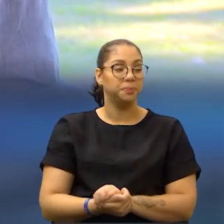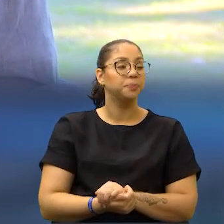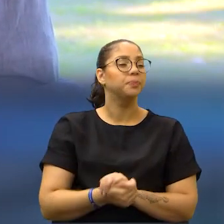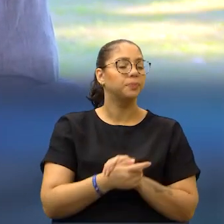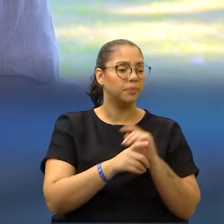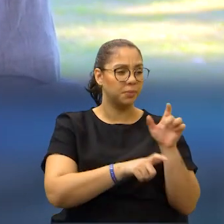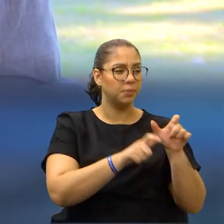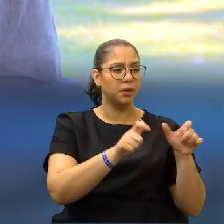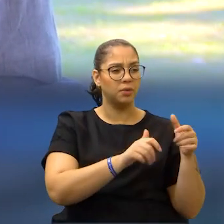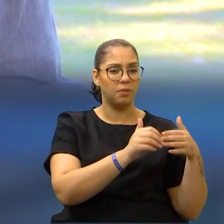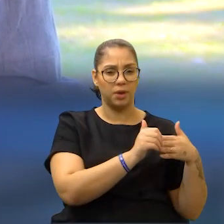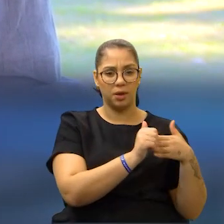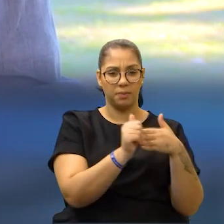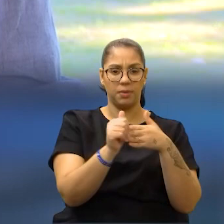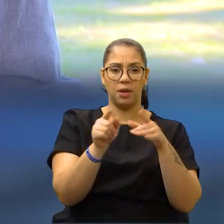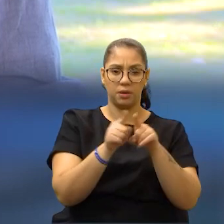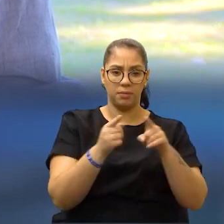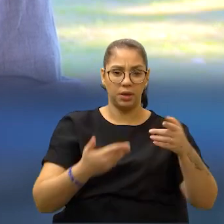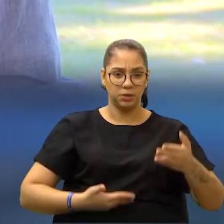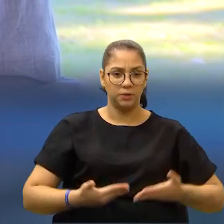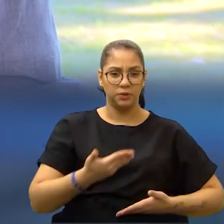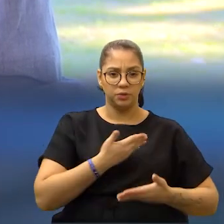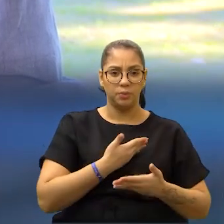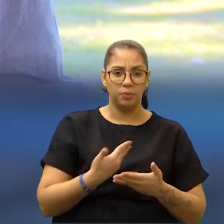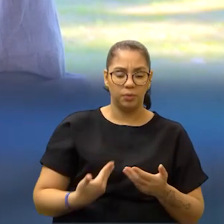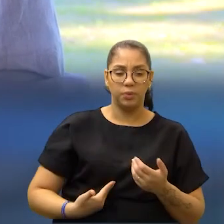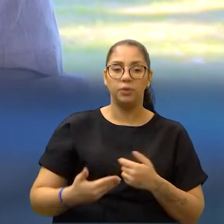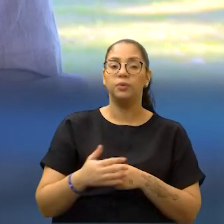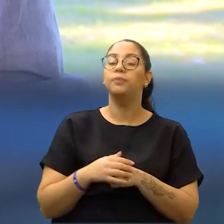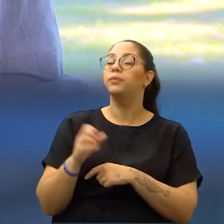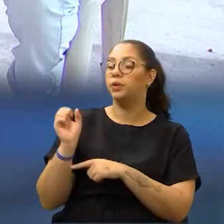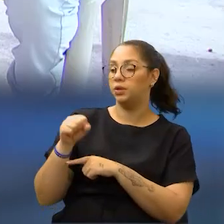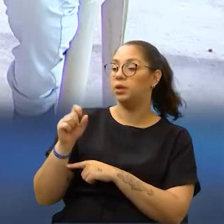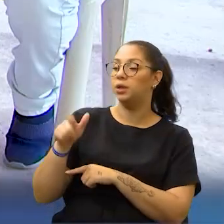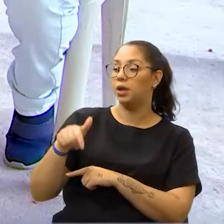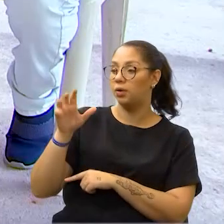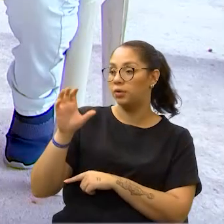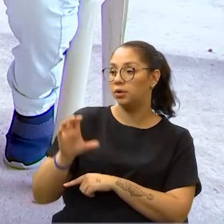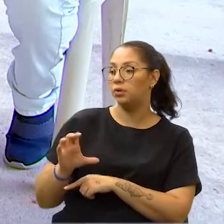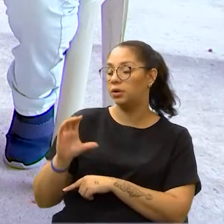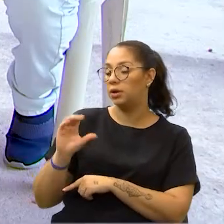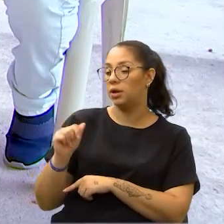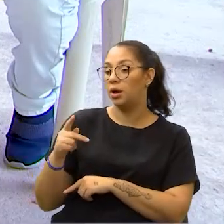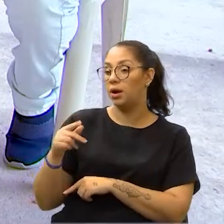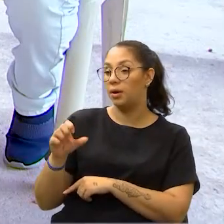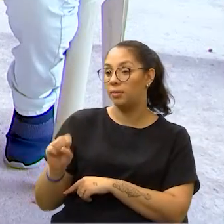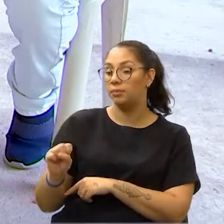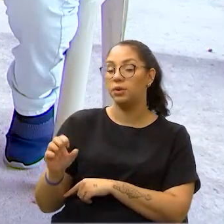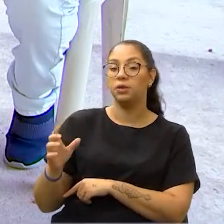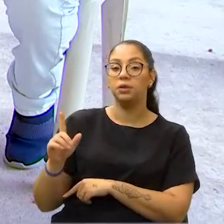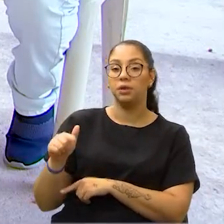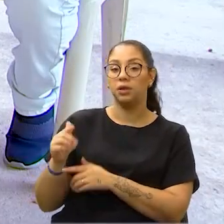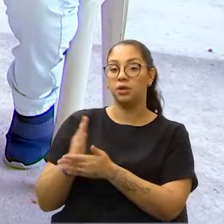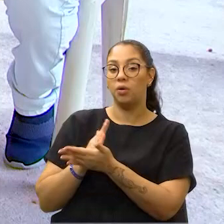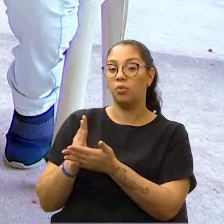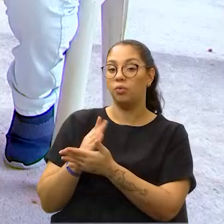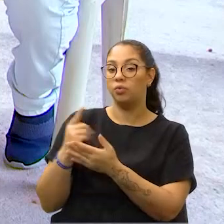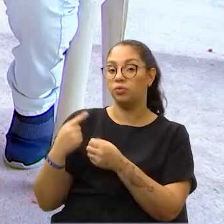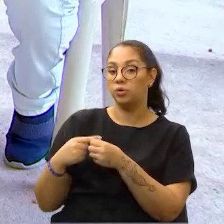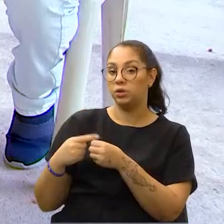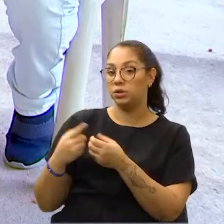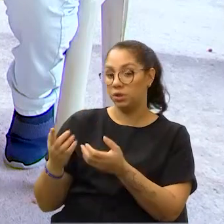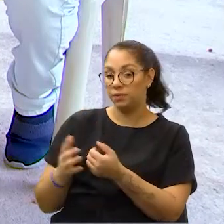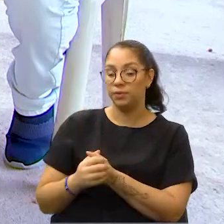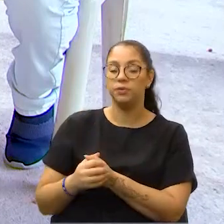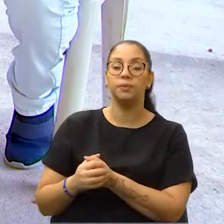conosco. Essas pessoas também elas são encaminhadas pelo serviço público? São pelas coordenadorias, né, CAPS, né, as coordenadorias de